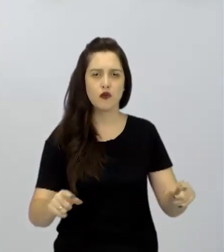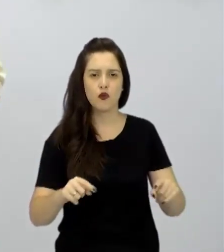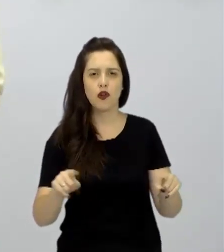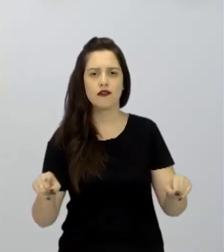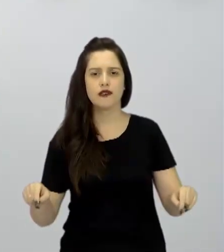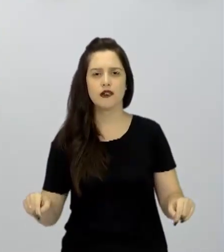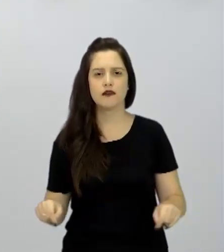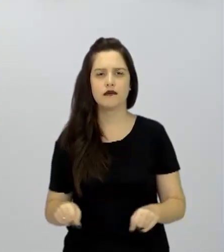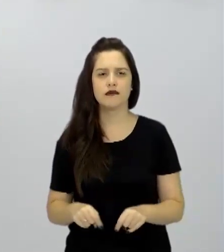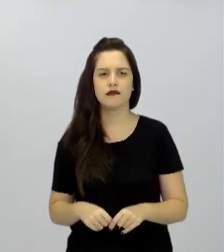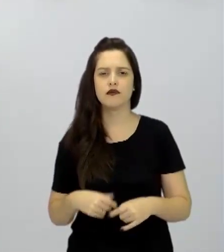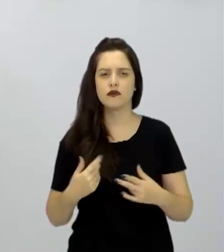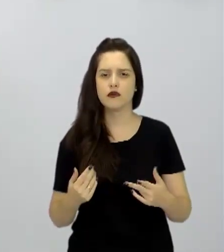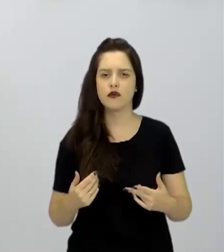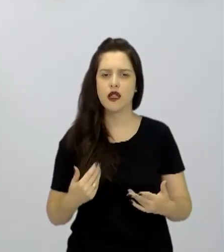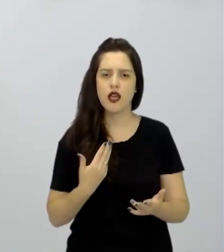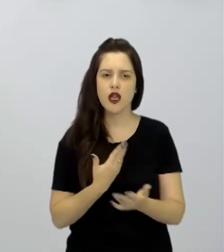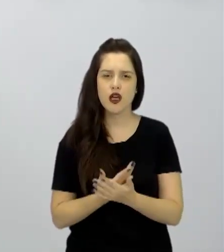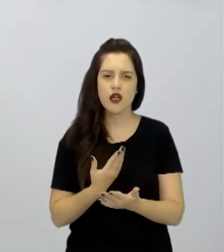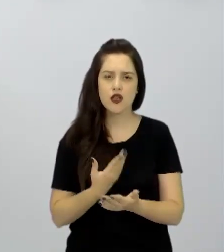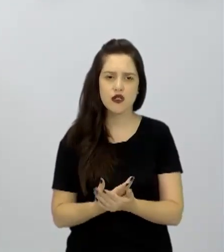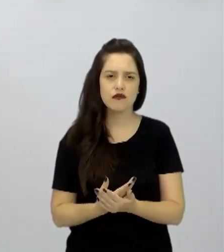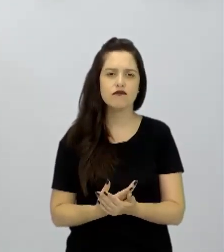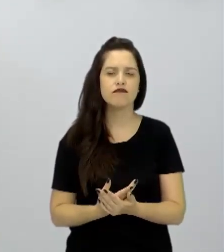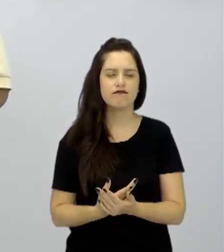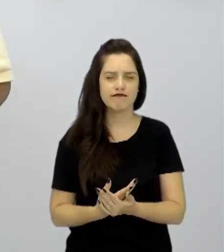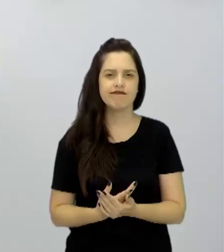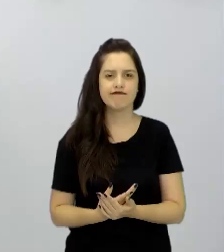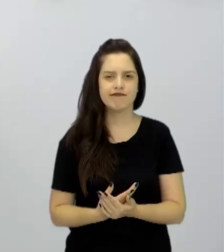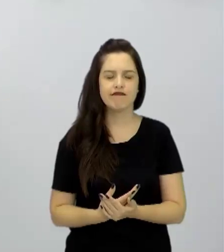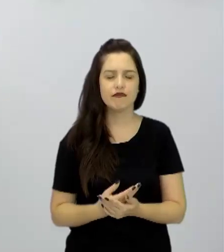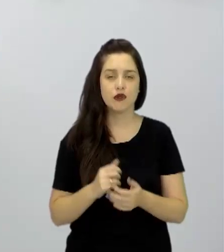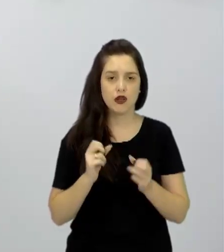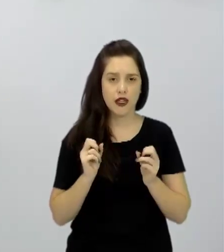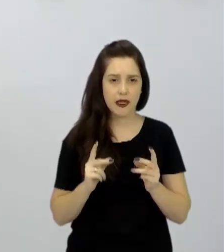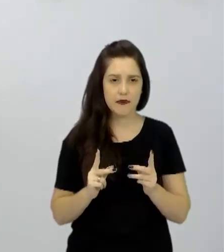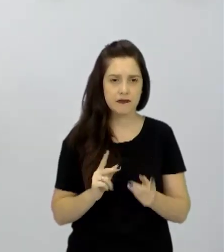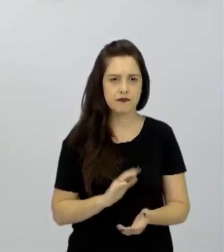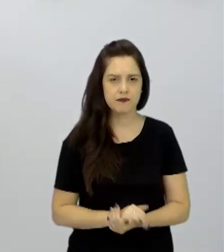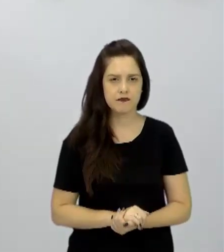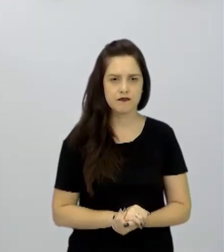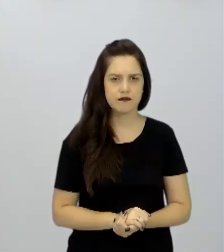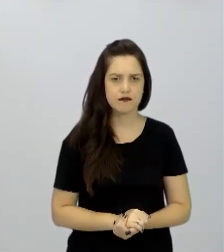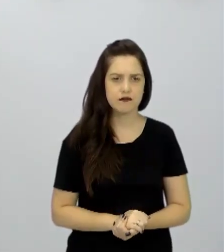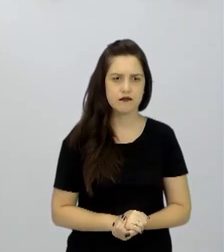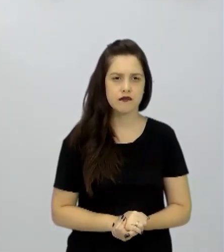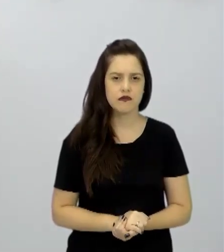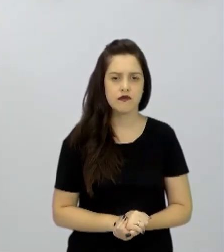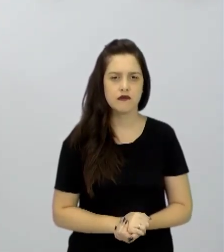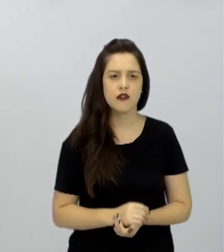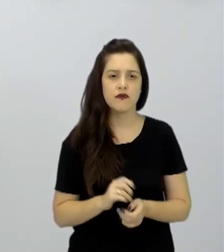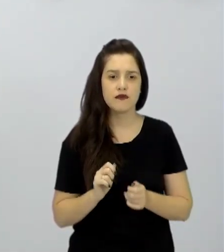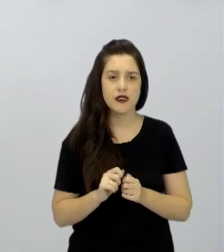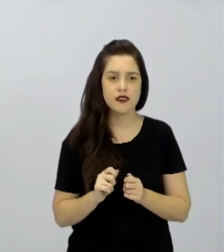Então, é o estudo mesmo de regiões, tá ok? E sabendo disso,